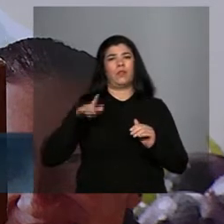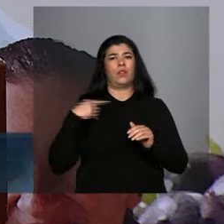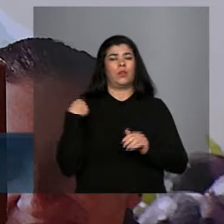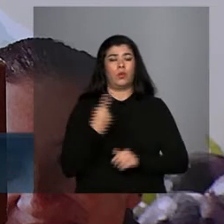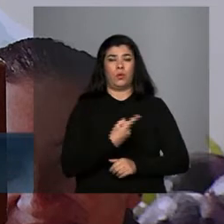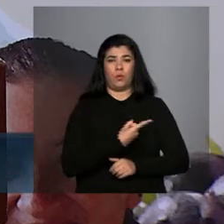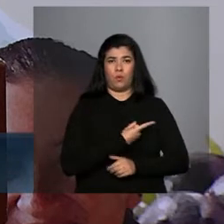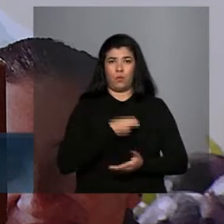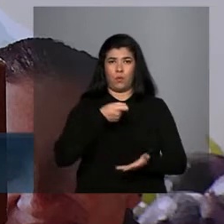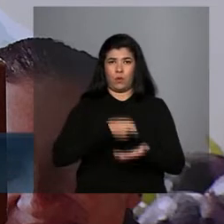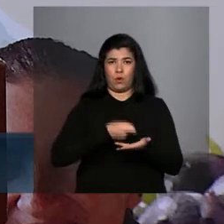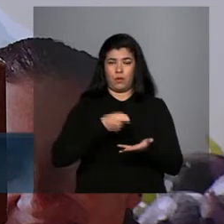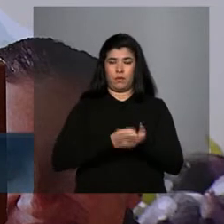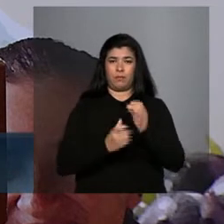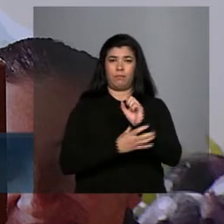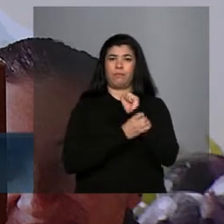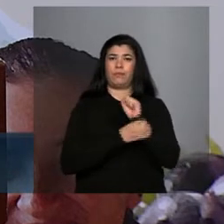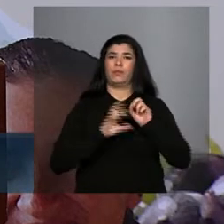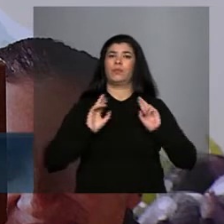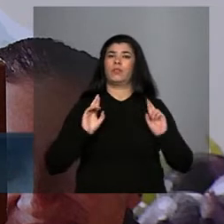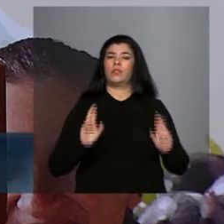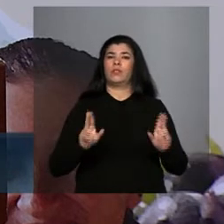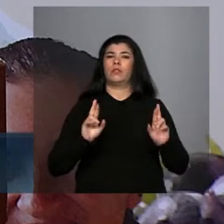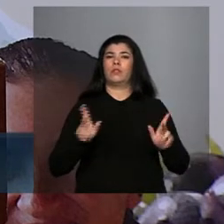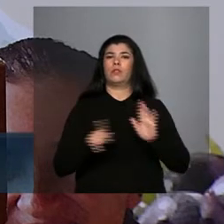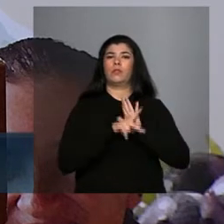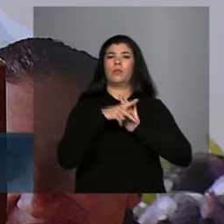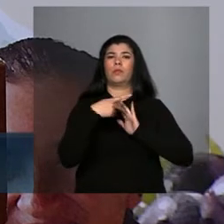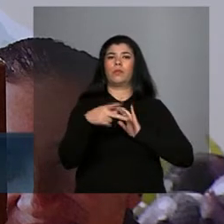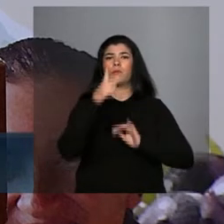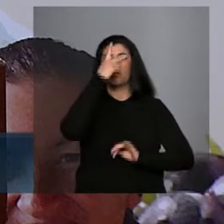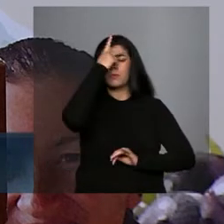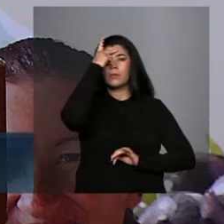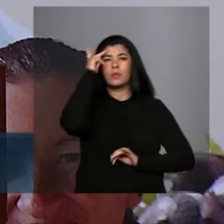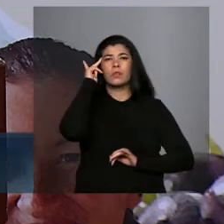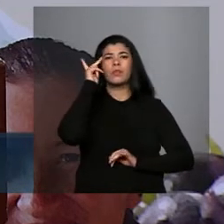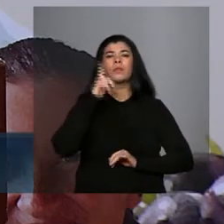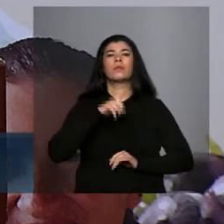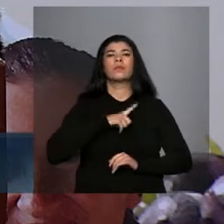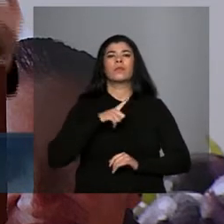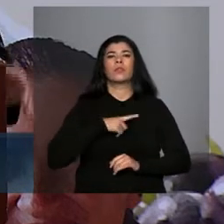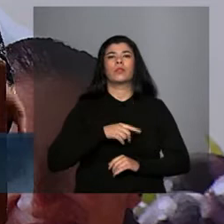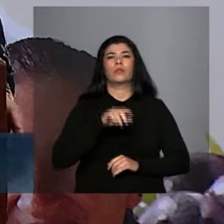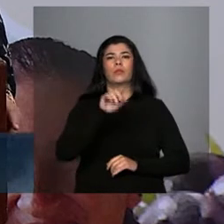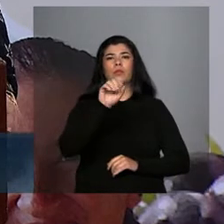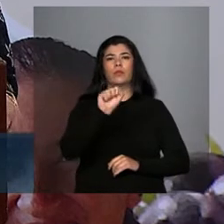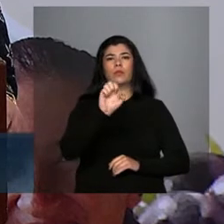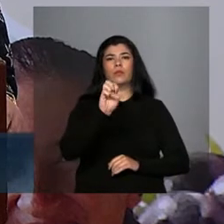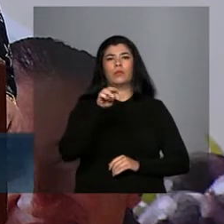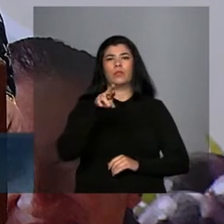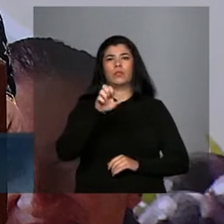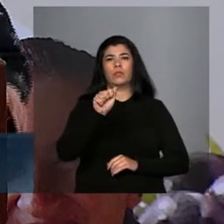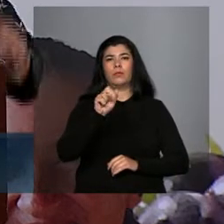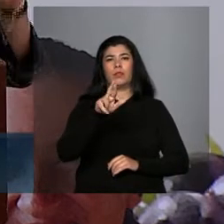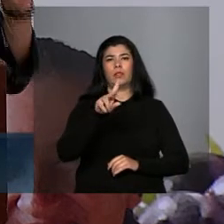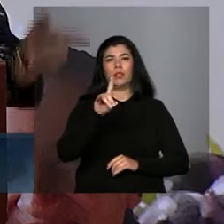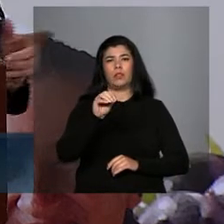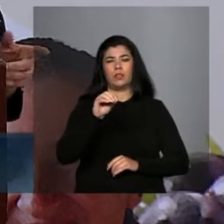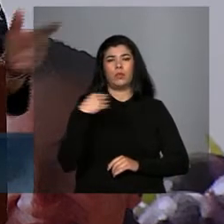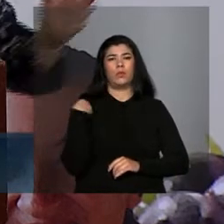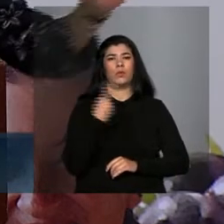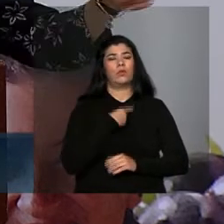apoio diferenciado aos produtores do semiárido, algo que nós começamos a fazer